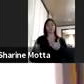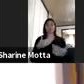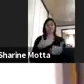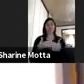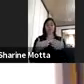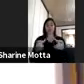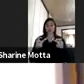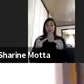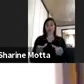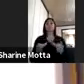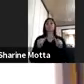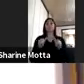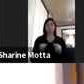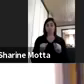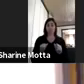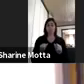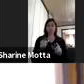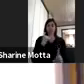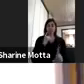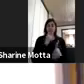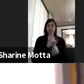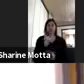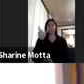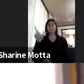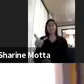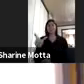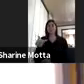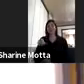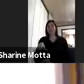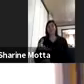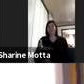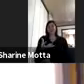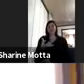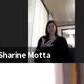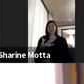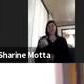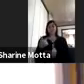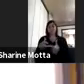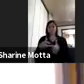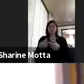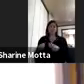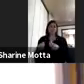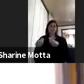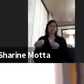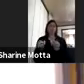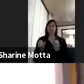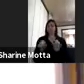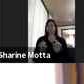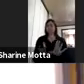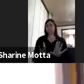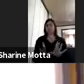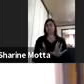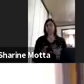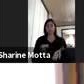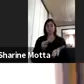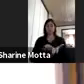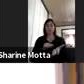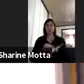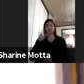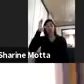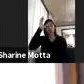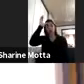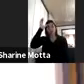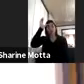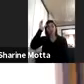pessoa que queira atrapalhar, né, os processos de construção da dignidade do povo. E por isso a gente precisa